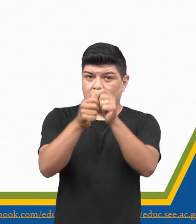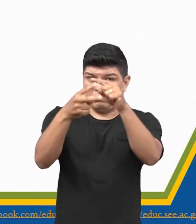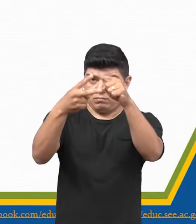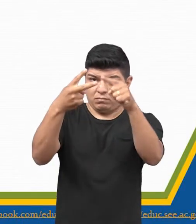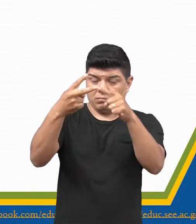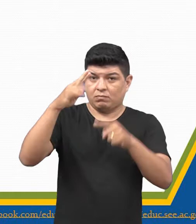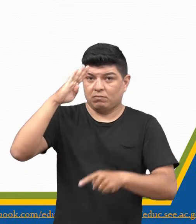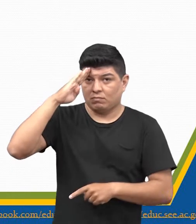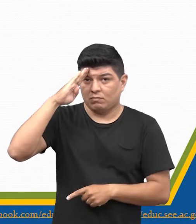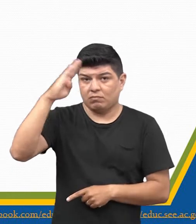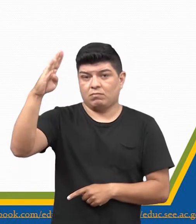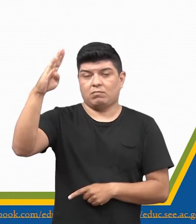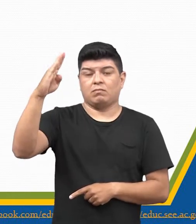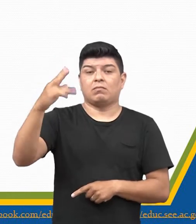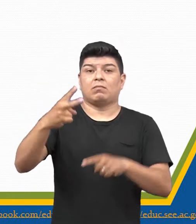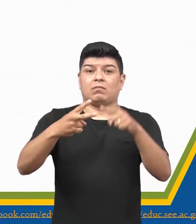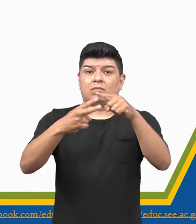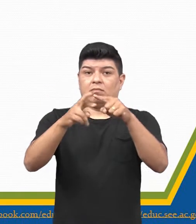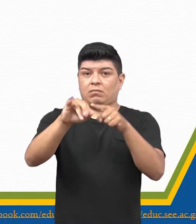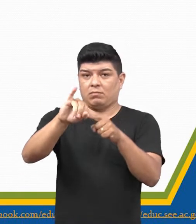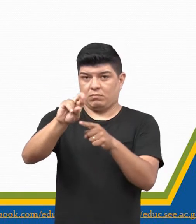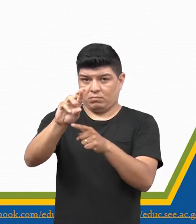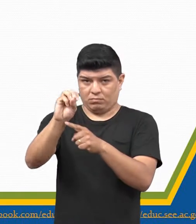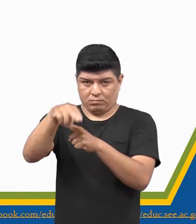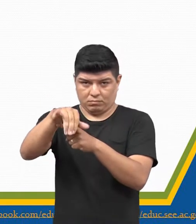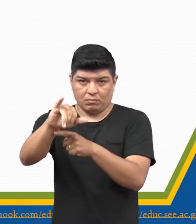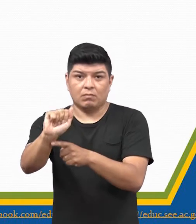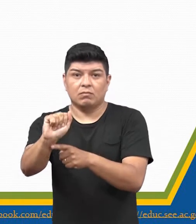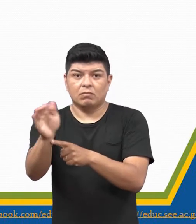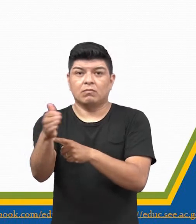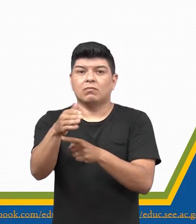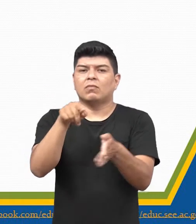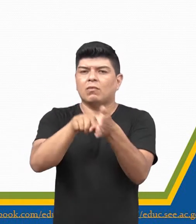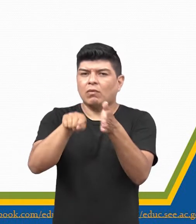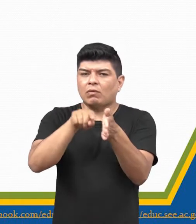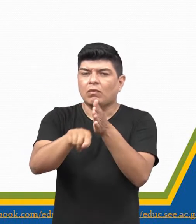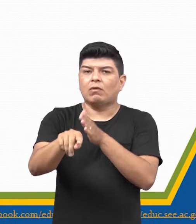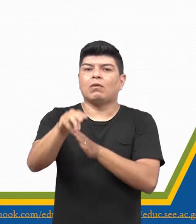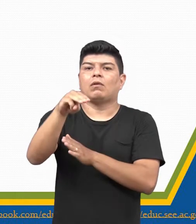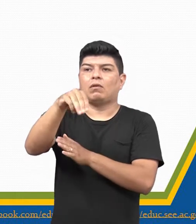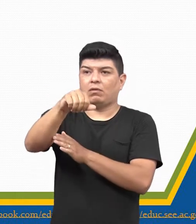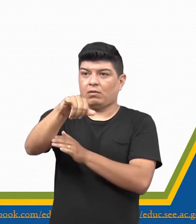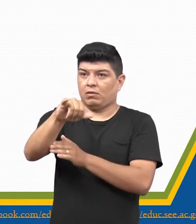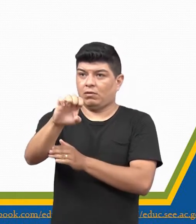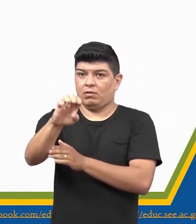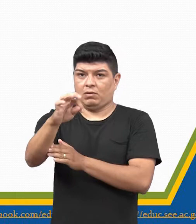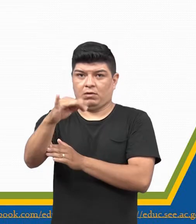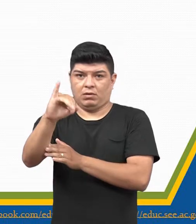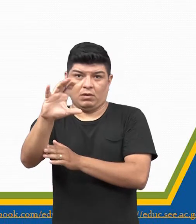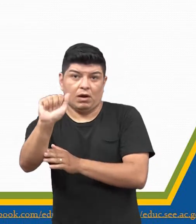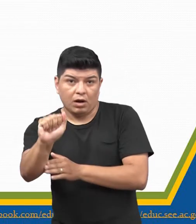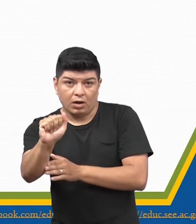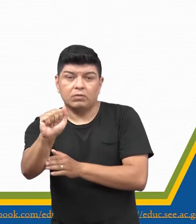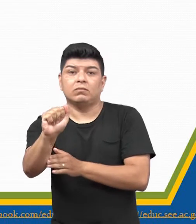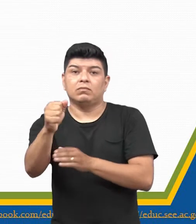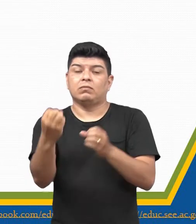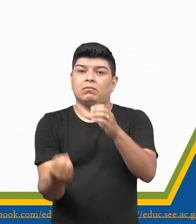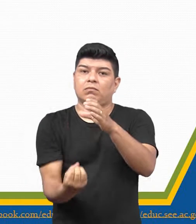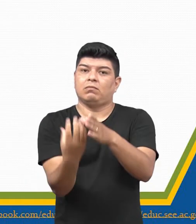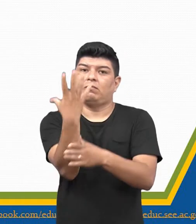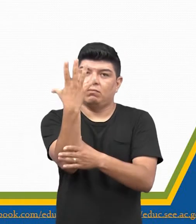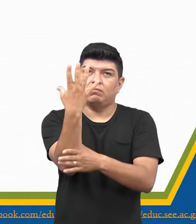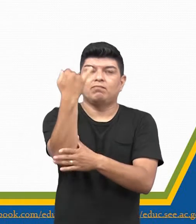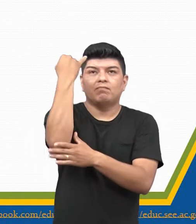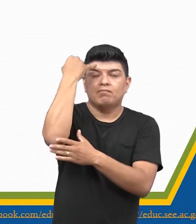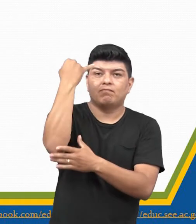dois principais momentos: a ironia, que é questionamento, e a maiêutica, que é parir, dar à